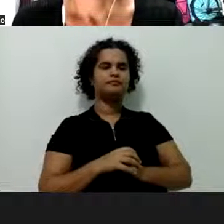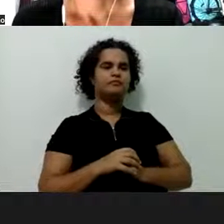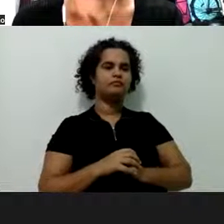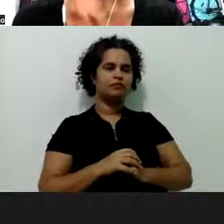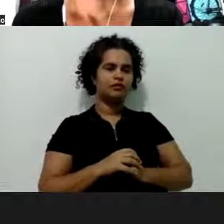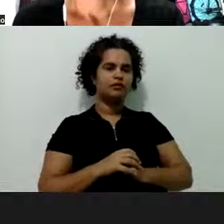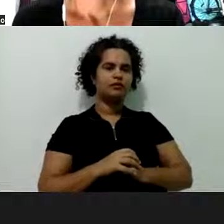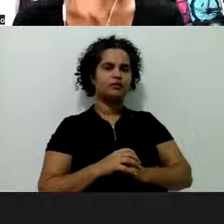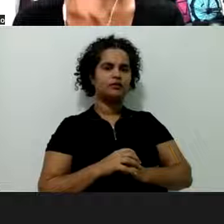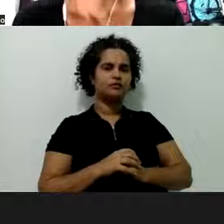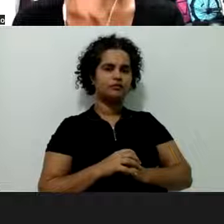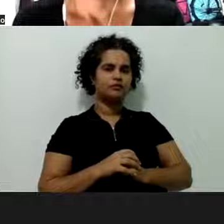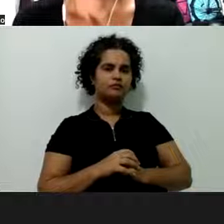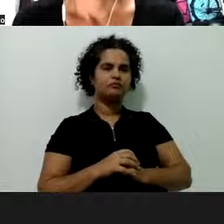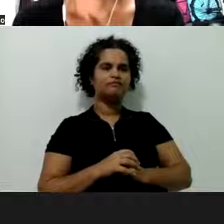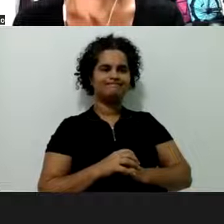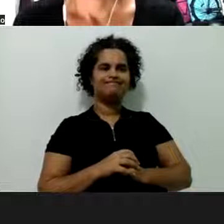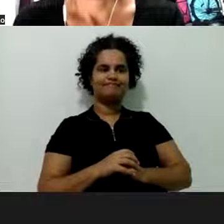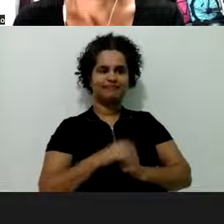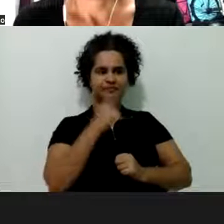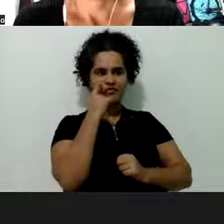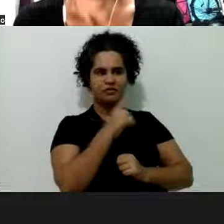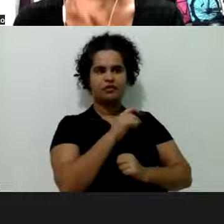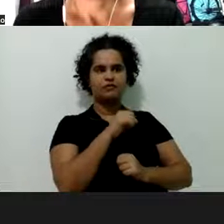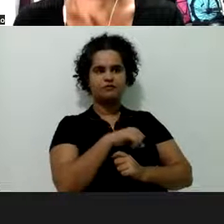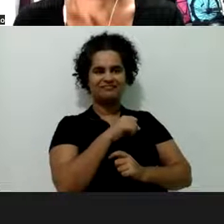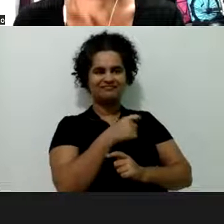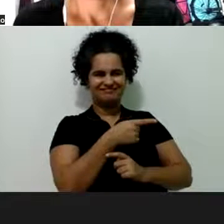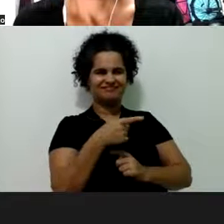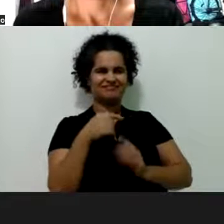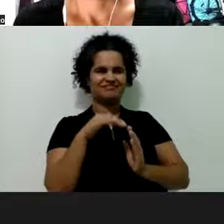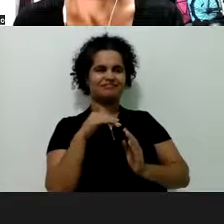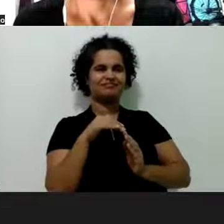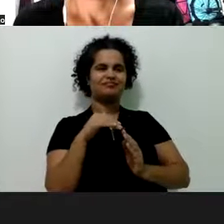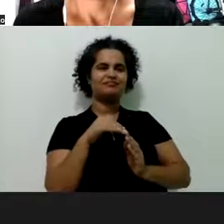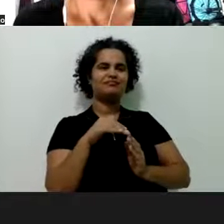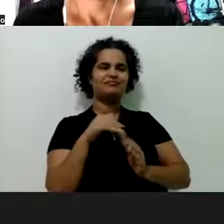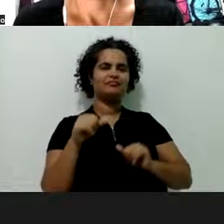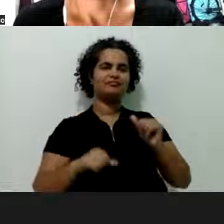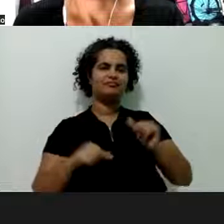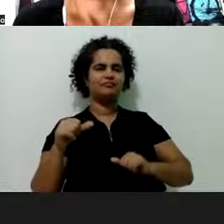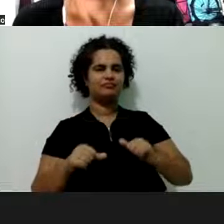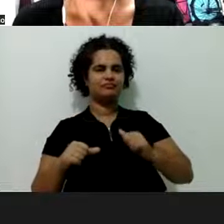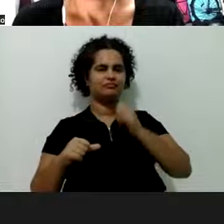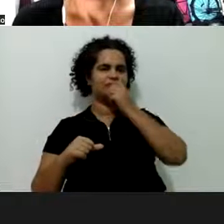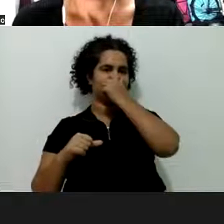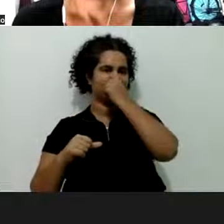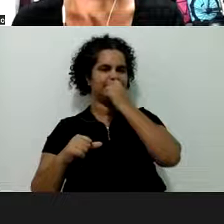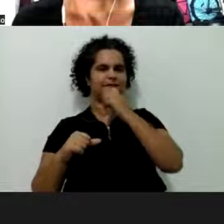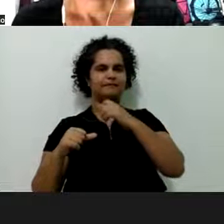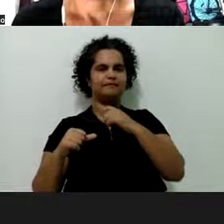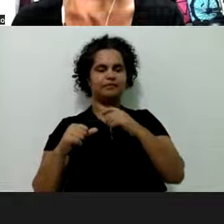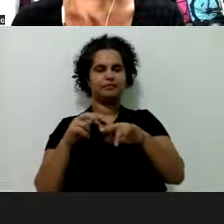Todo mundo aí balançando a cabeça. Aí eu comecei a ver, né, analisando caso a caso, e por isso que